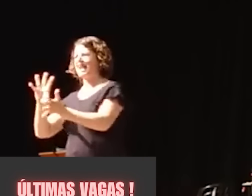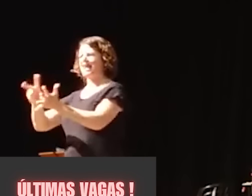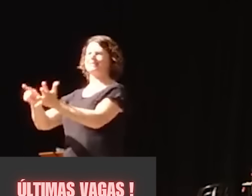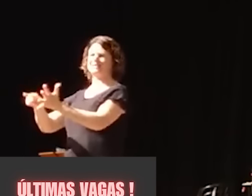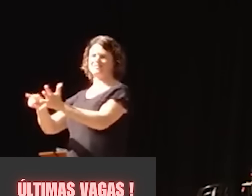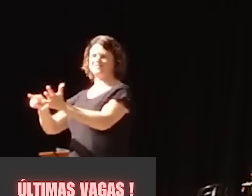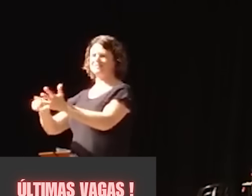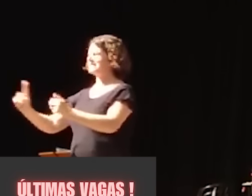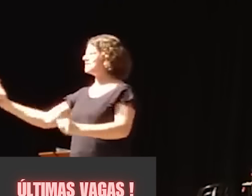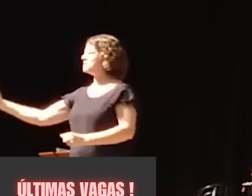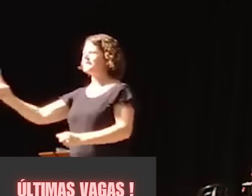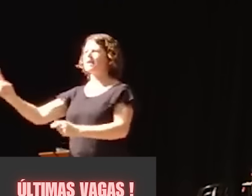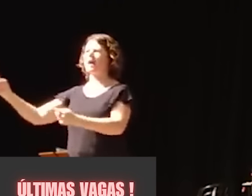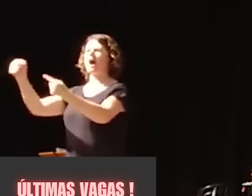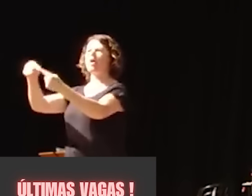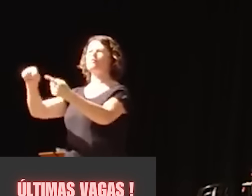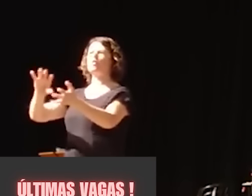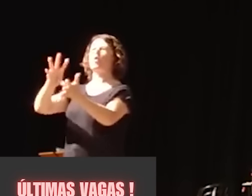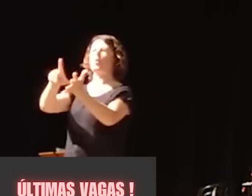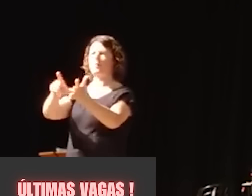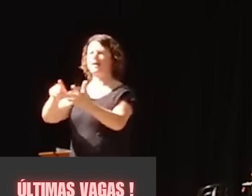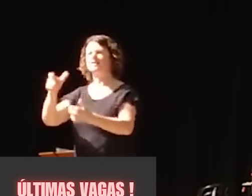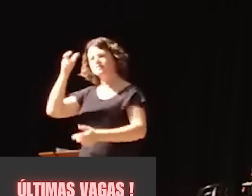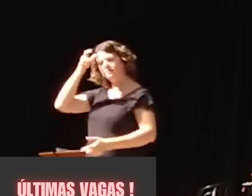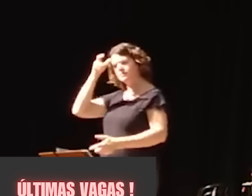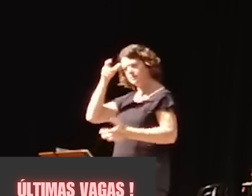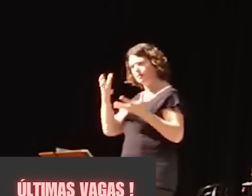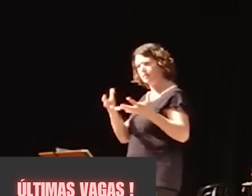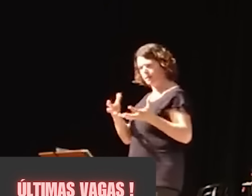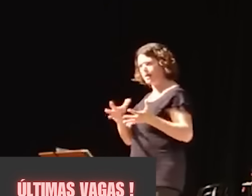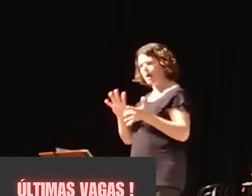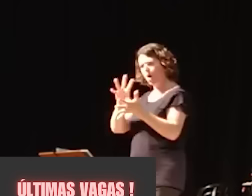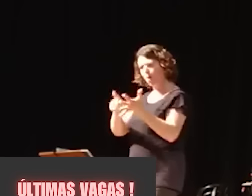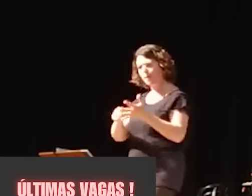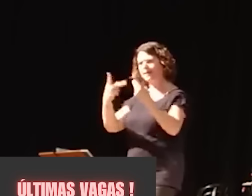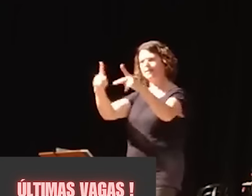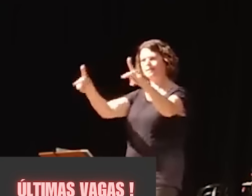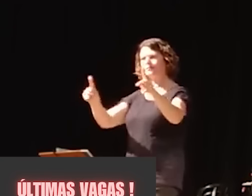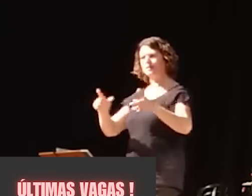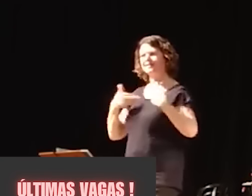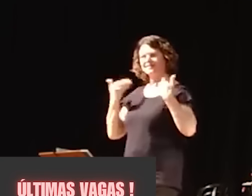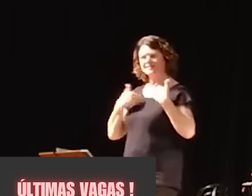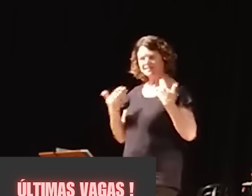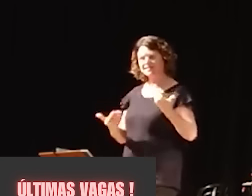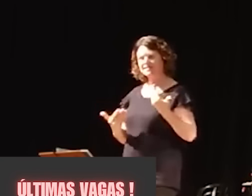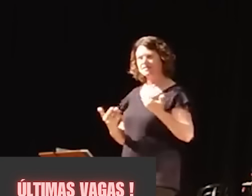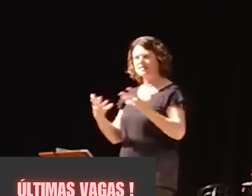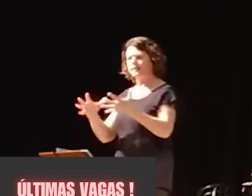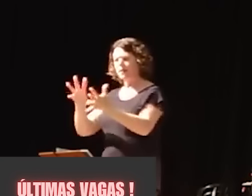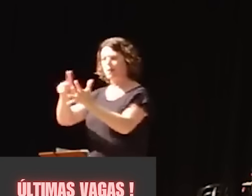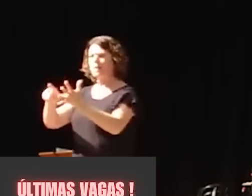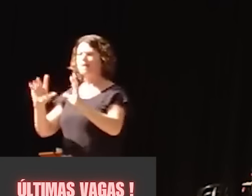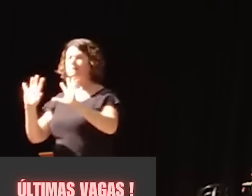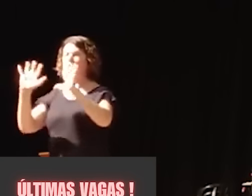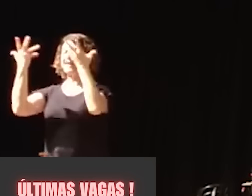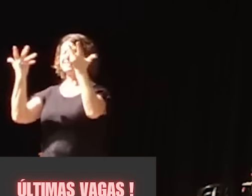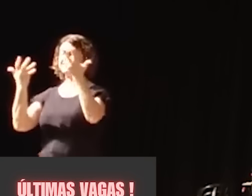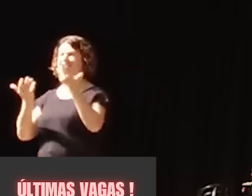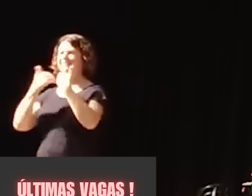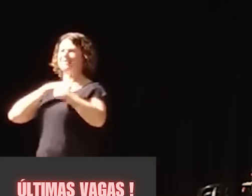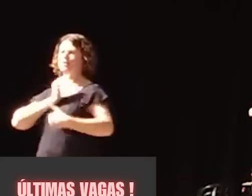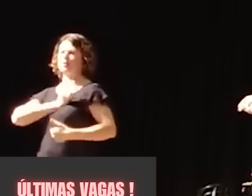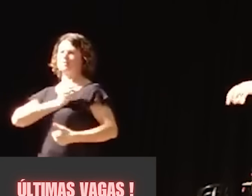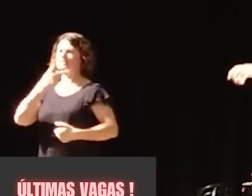comar roubar ele quer roubar tua alegria ele quer roubar ele quer roubar a festa que tá dentro de você os amalequitas